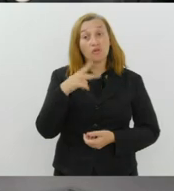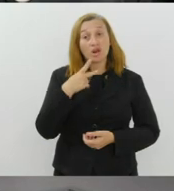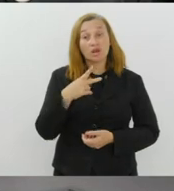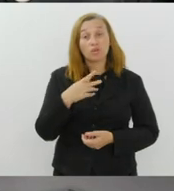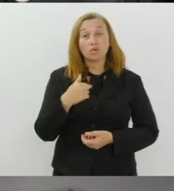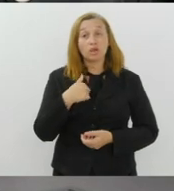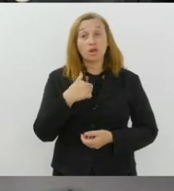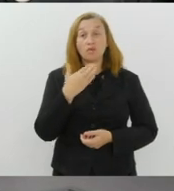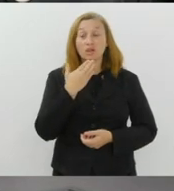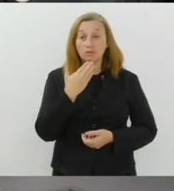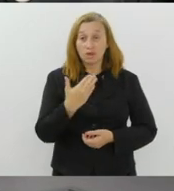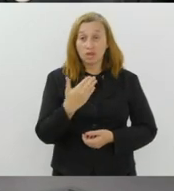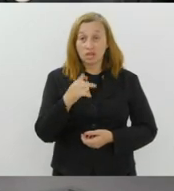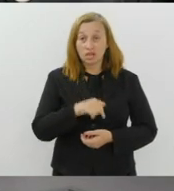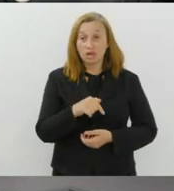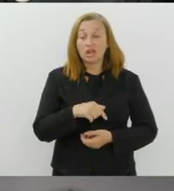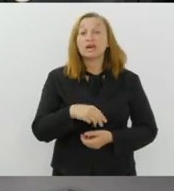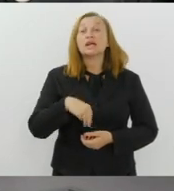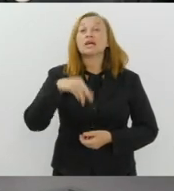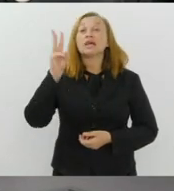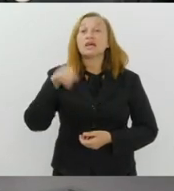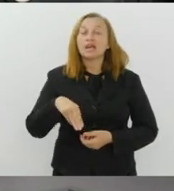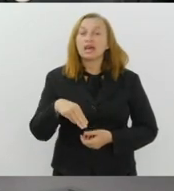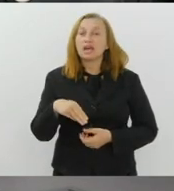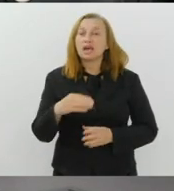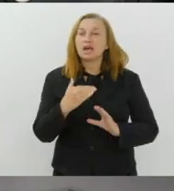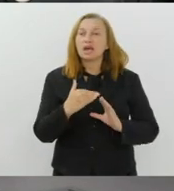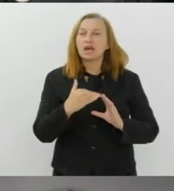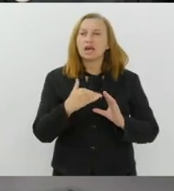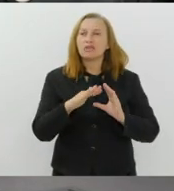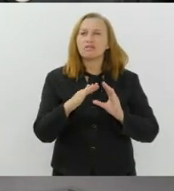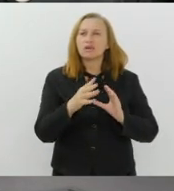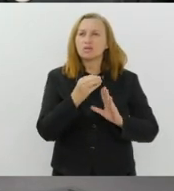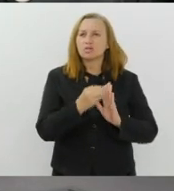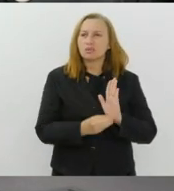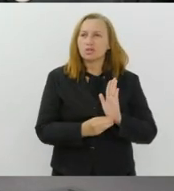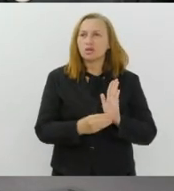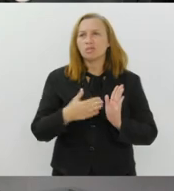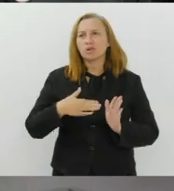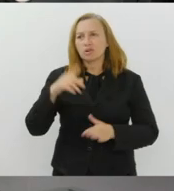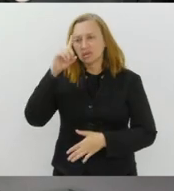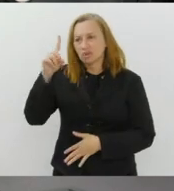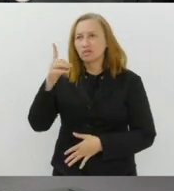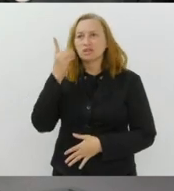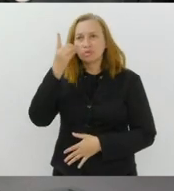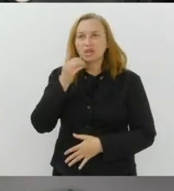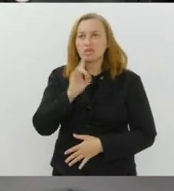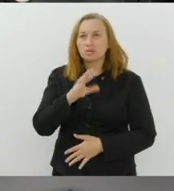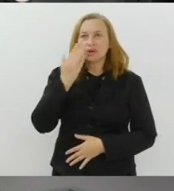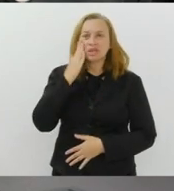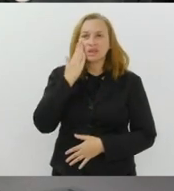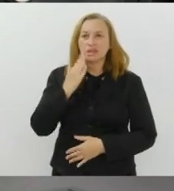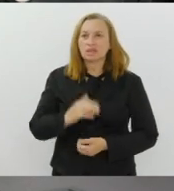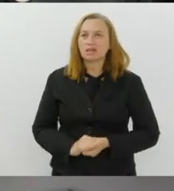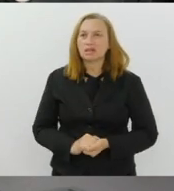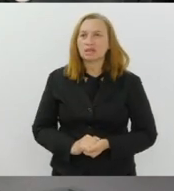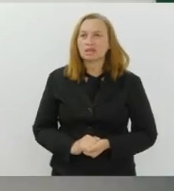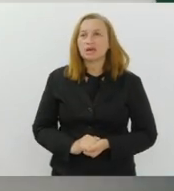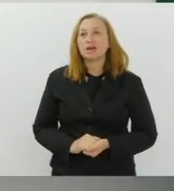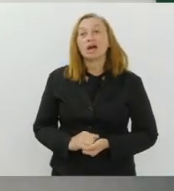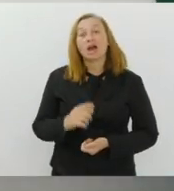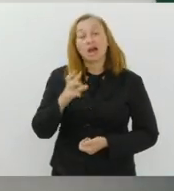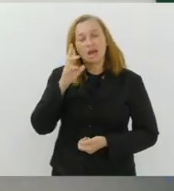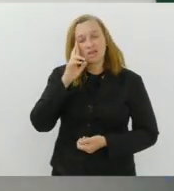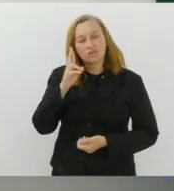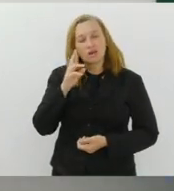faço a deliberação aqui. Quem envia os ofícios? Pelo amor de Deus, deputado, só para eu entender isso. A senhora é mais experiente aqui, a